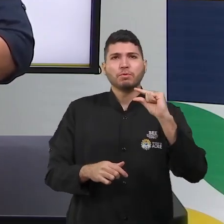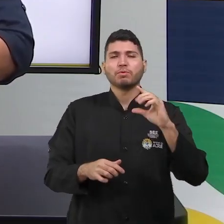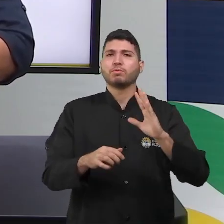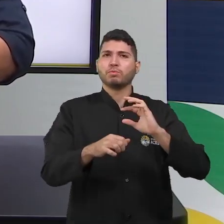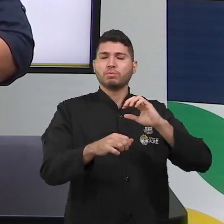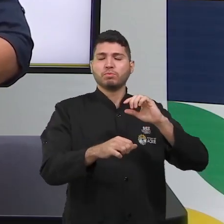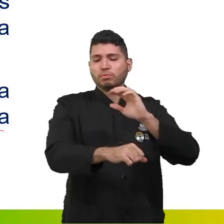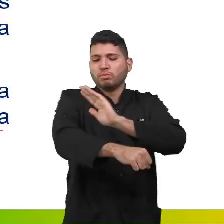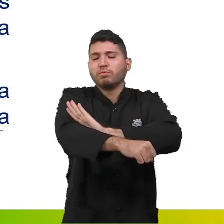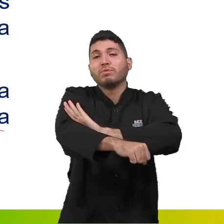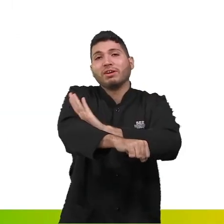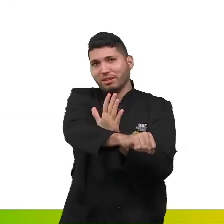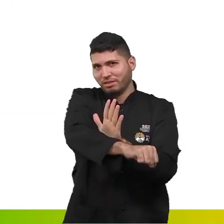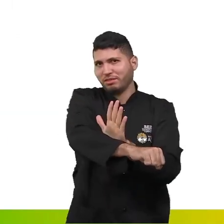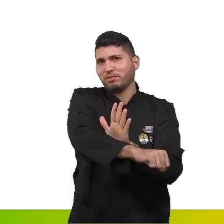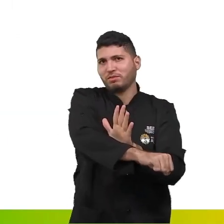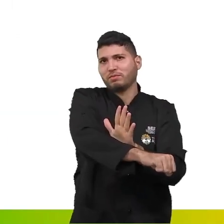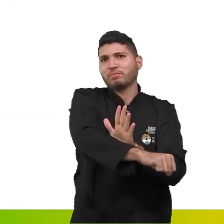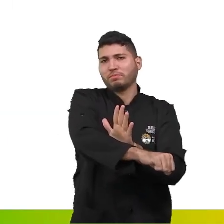constantemente, ok?